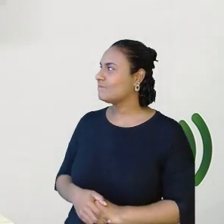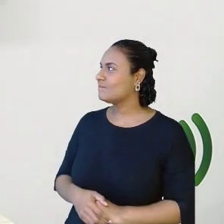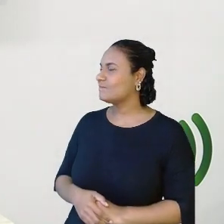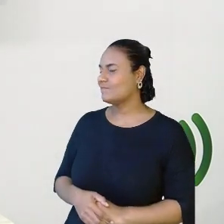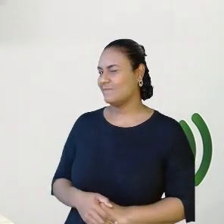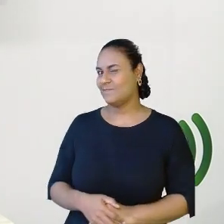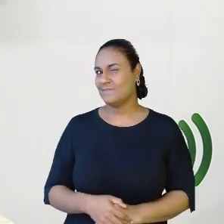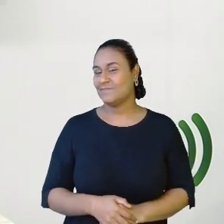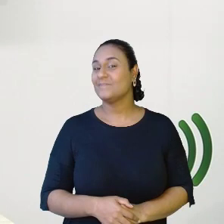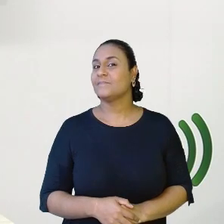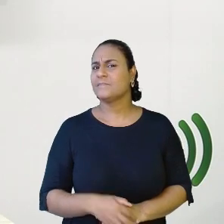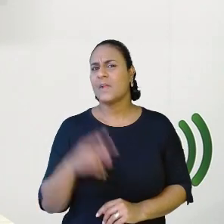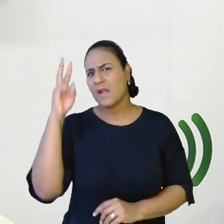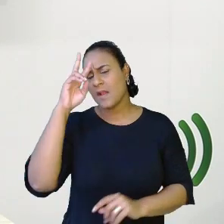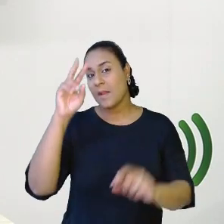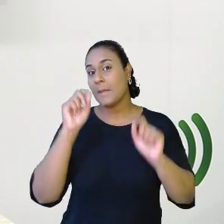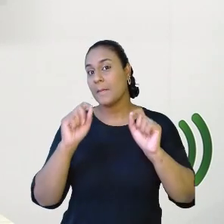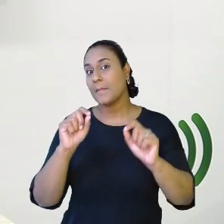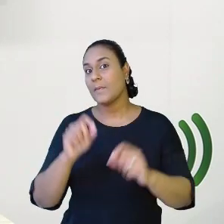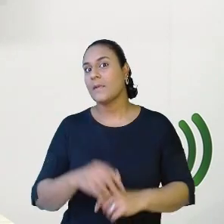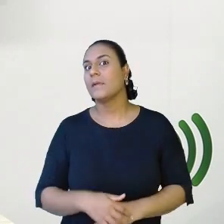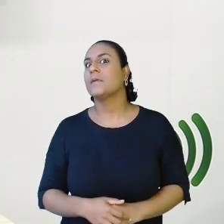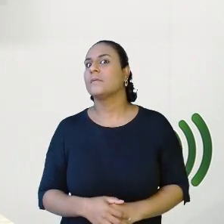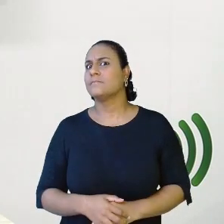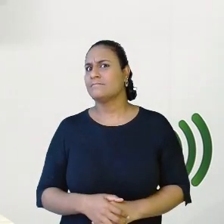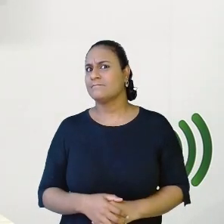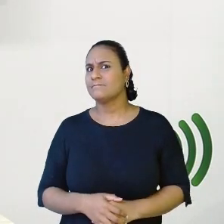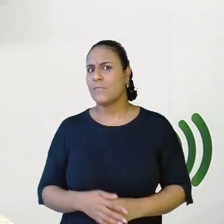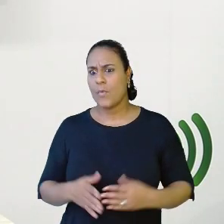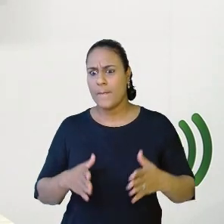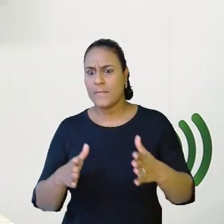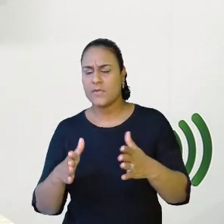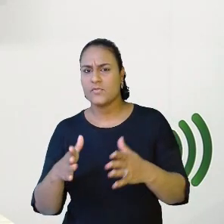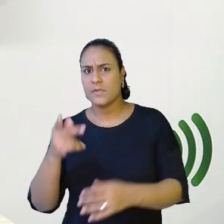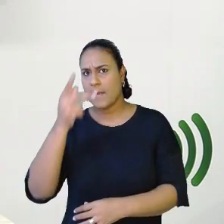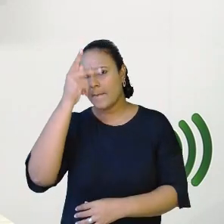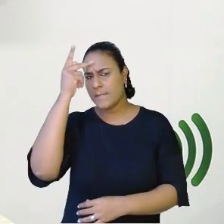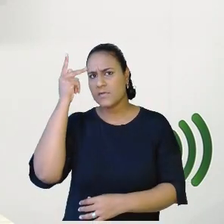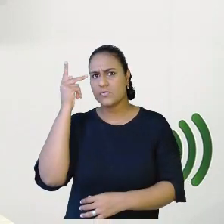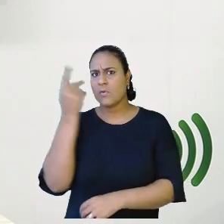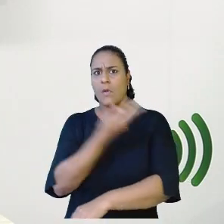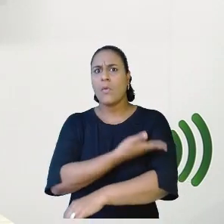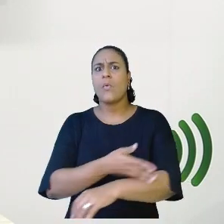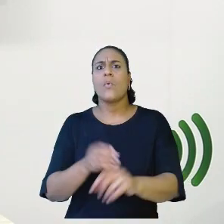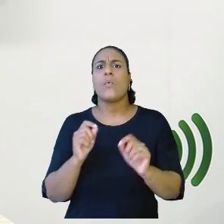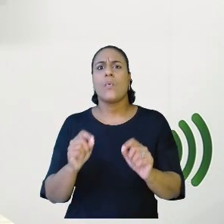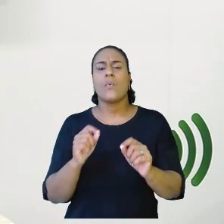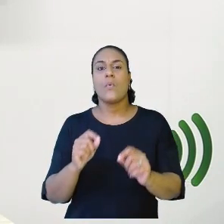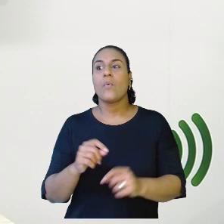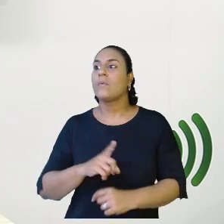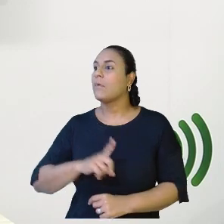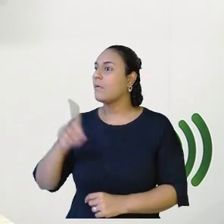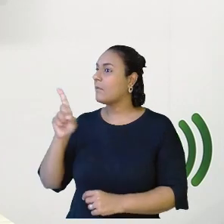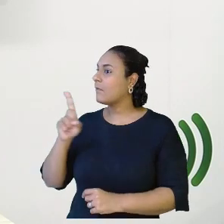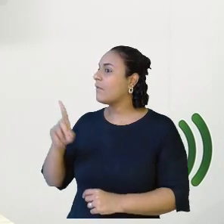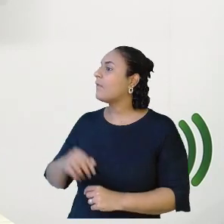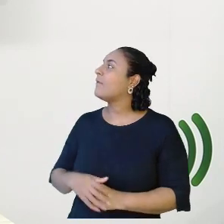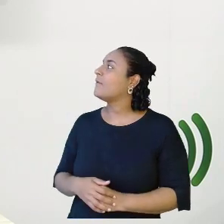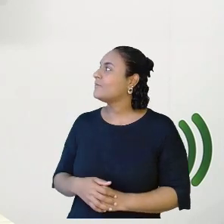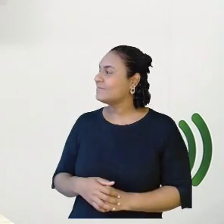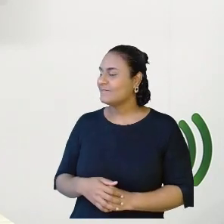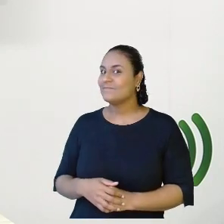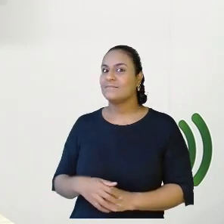estão aqui, lembra o quê? Uma pista e as pessoas costumam fazer o quê? Atletismo,